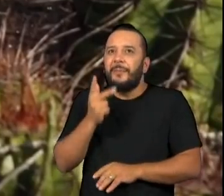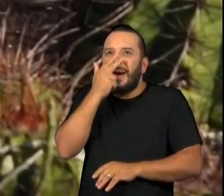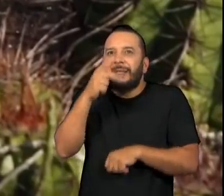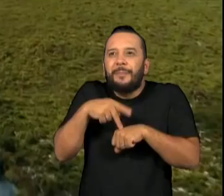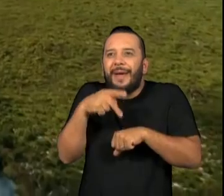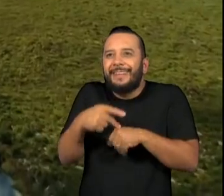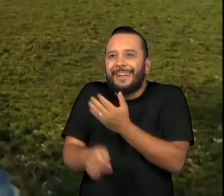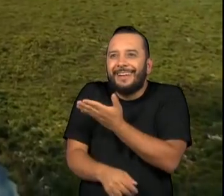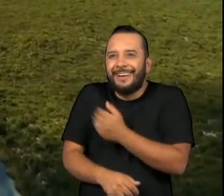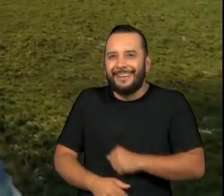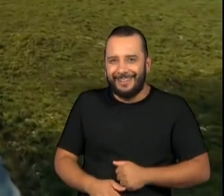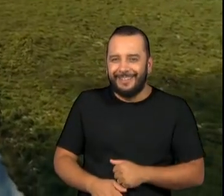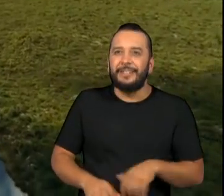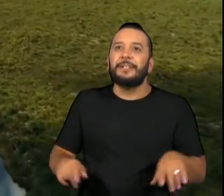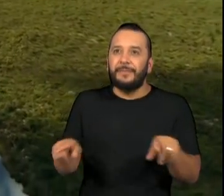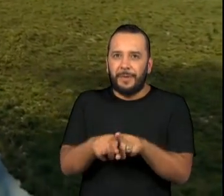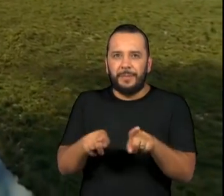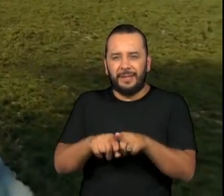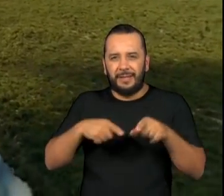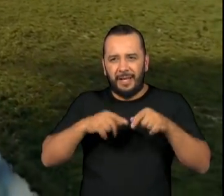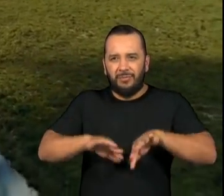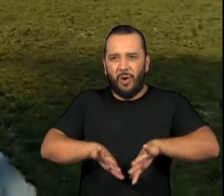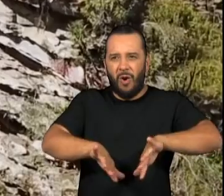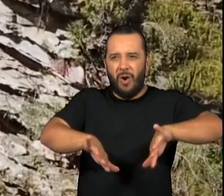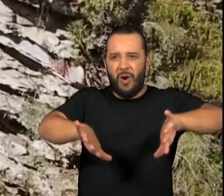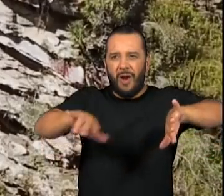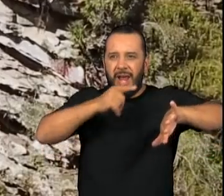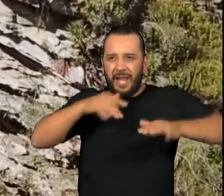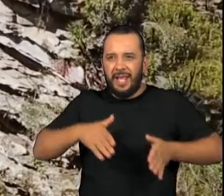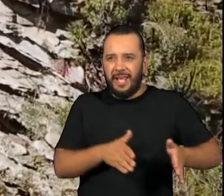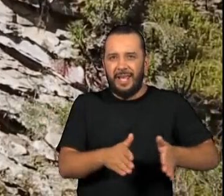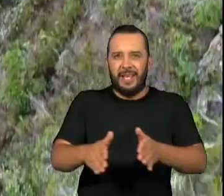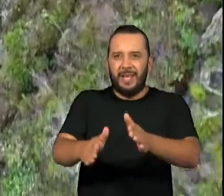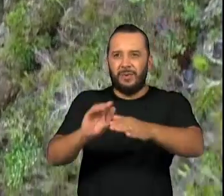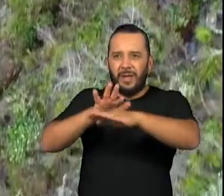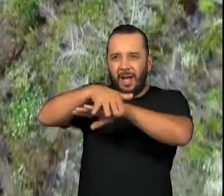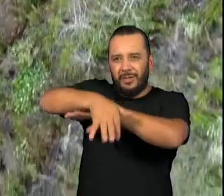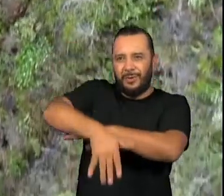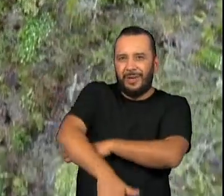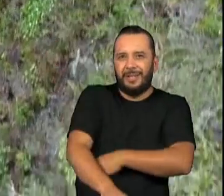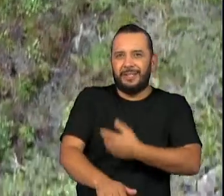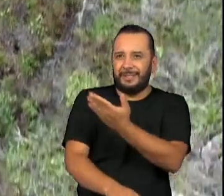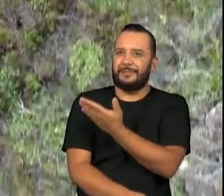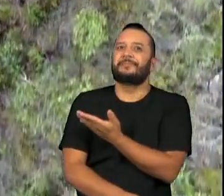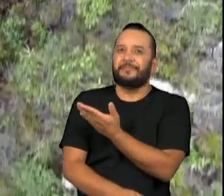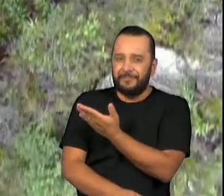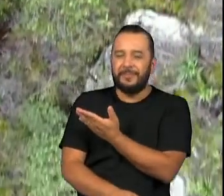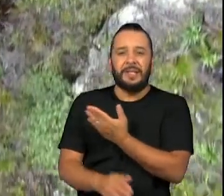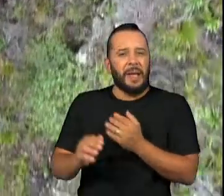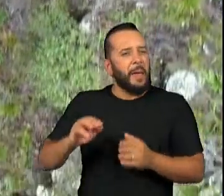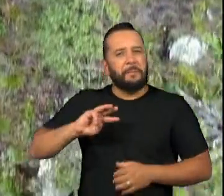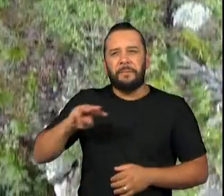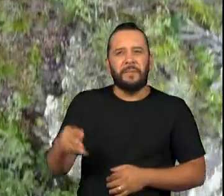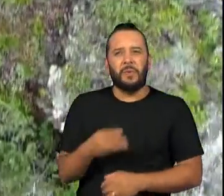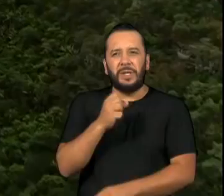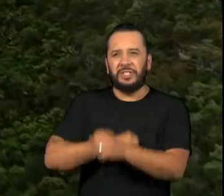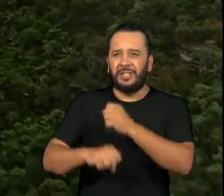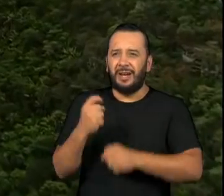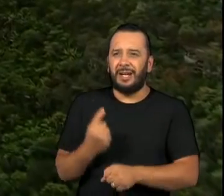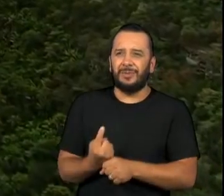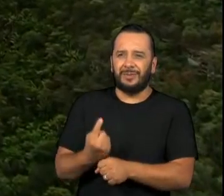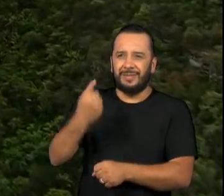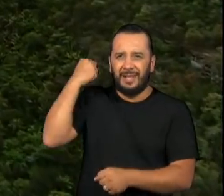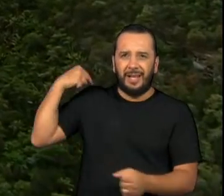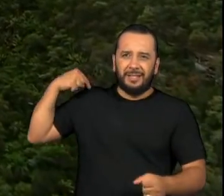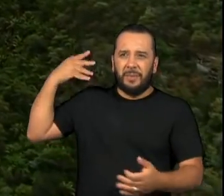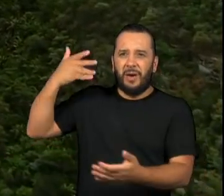pedra. Cordilheiras onde fluem rios e cachoeiras, testemunhas de bilhões de anos atrás, quando o